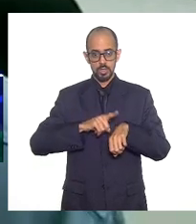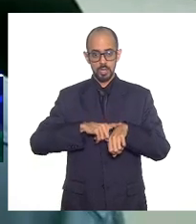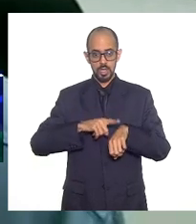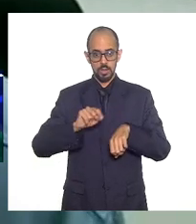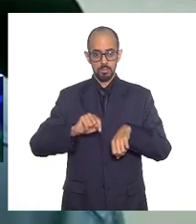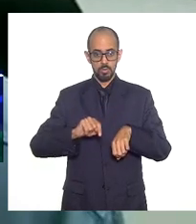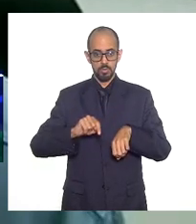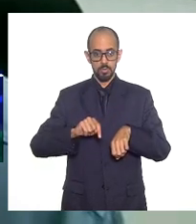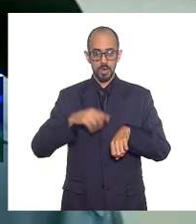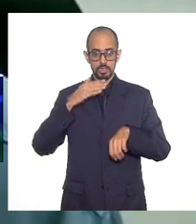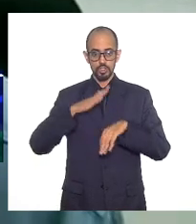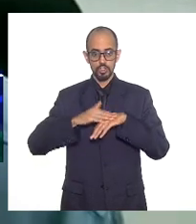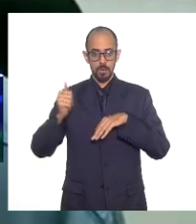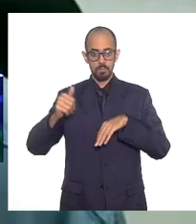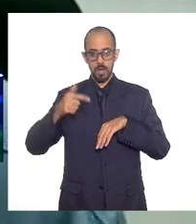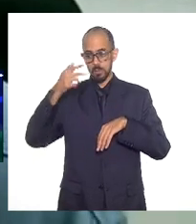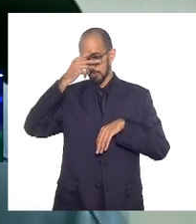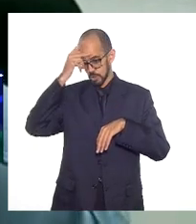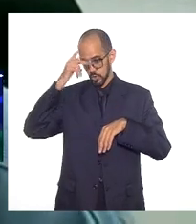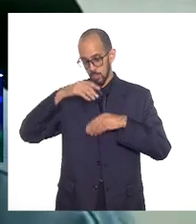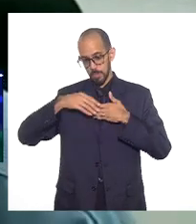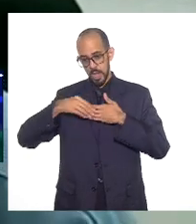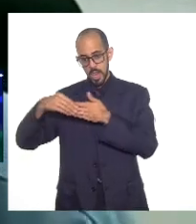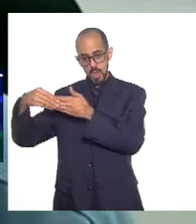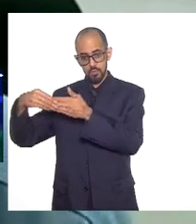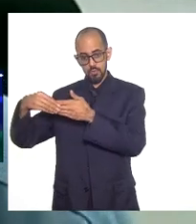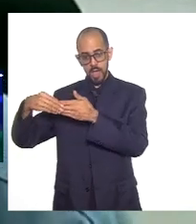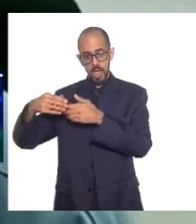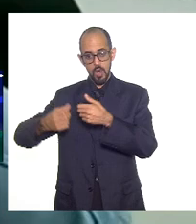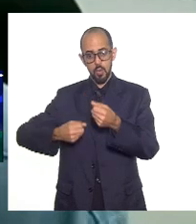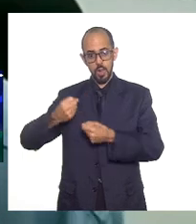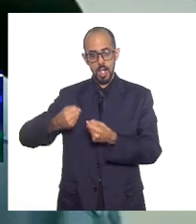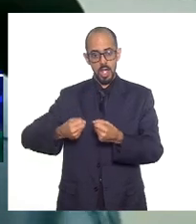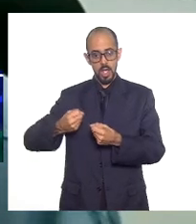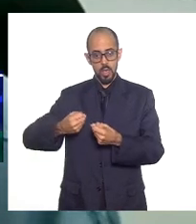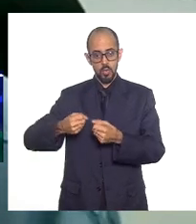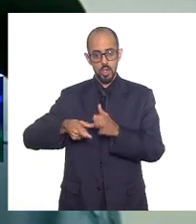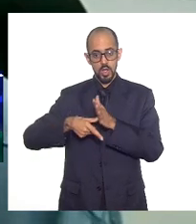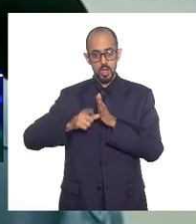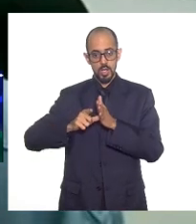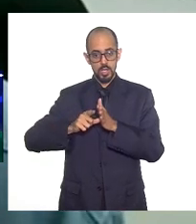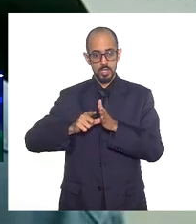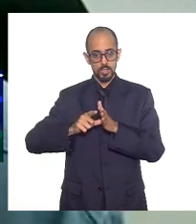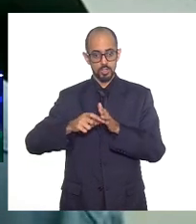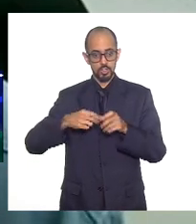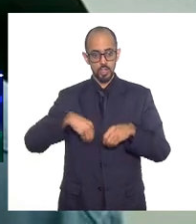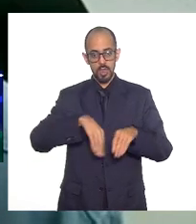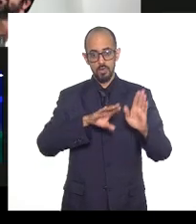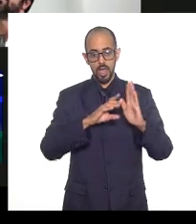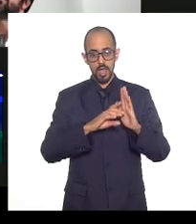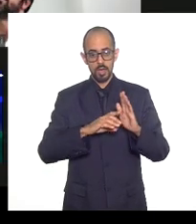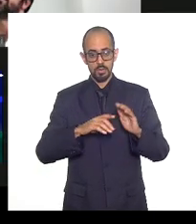operação para alguém chamar alguém e levar o carro antes de ir para reboque. É possível, senhor presidente?